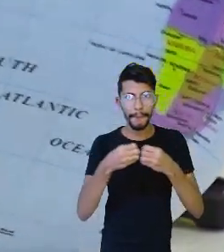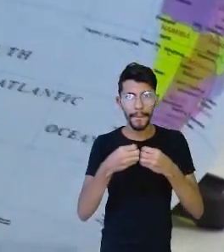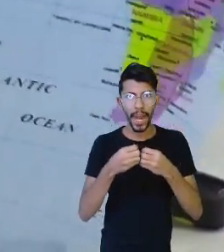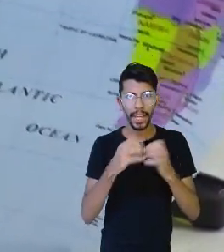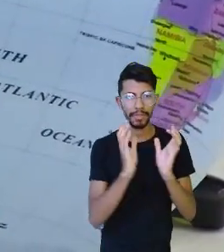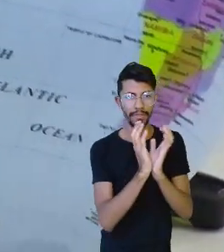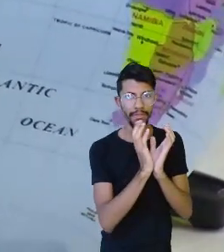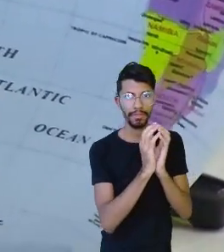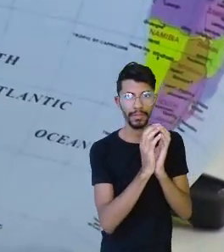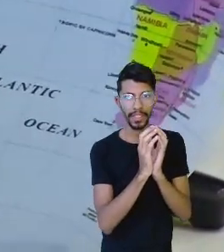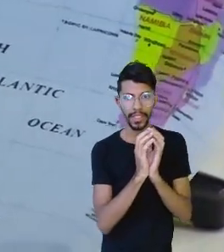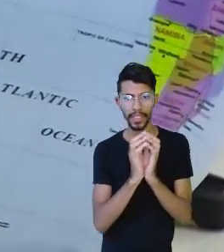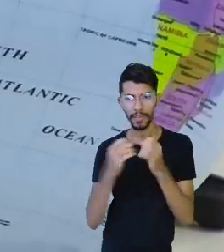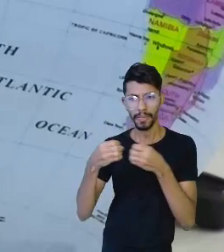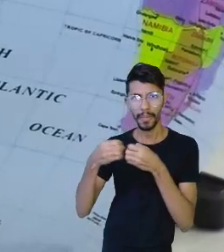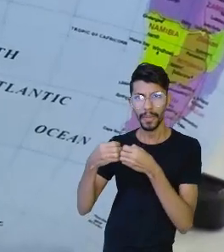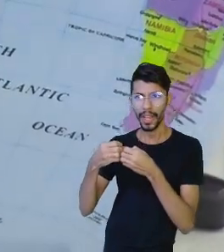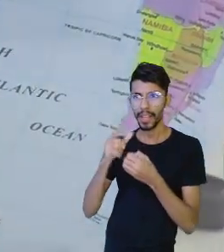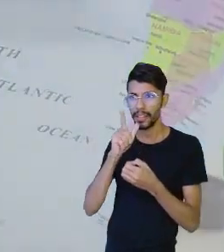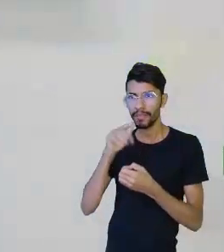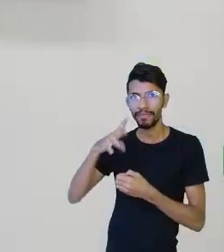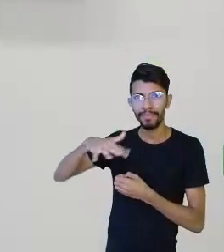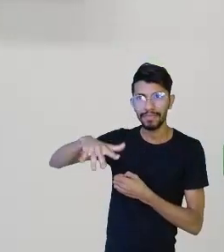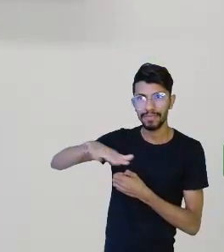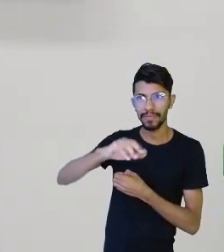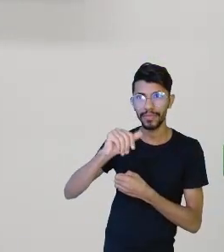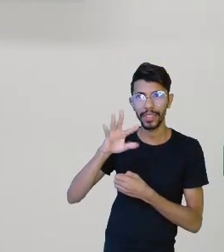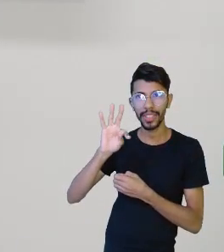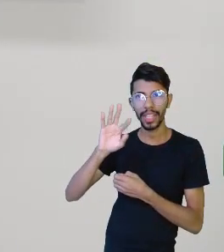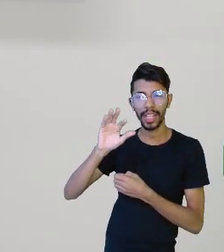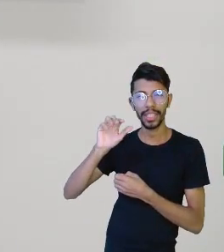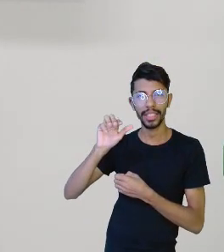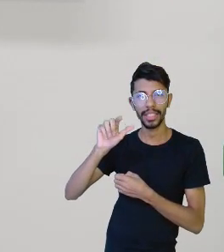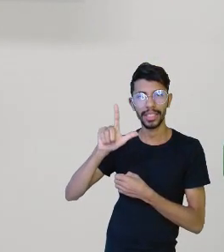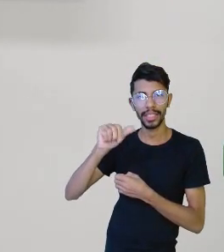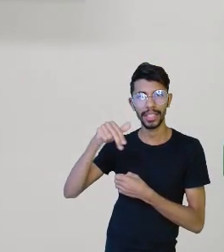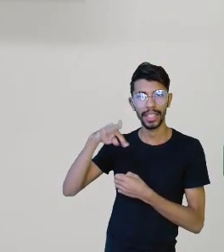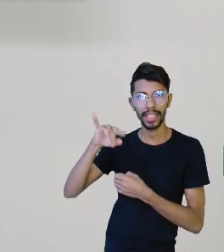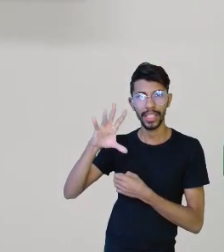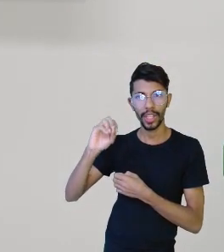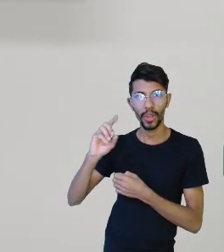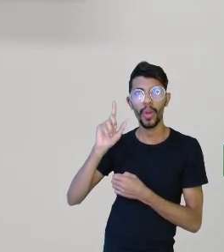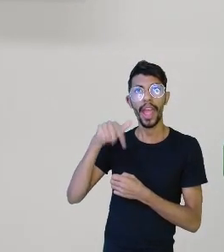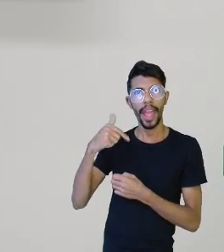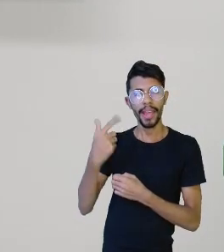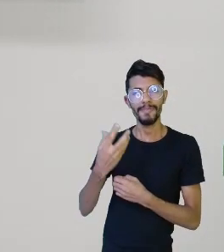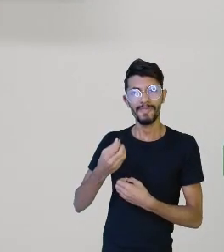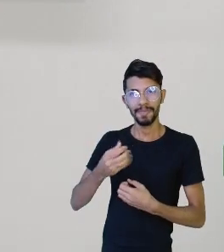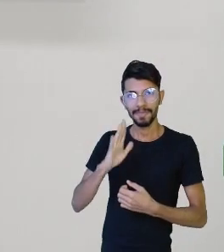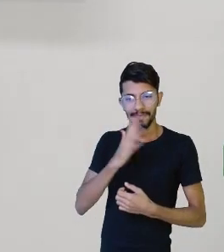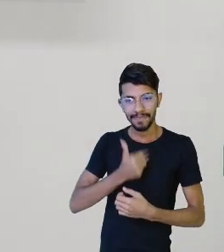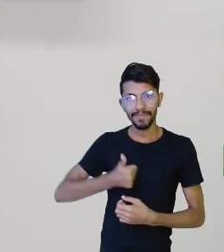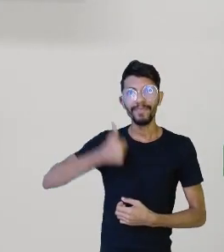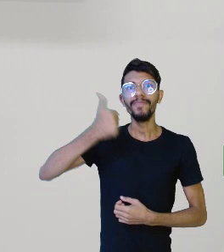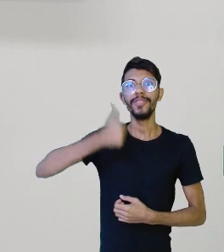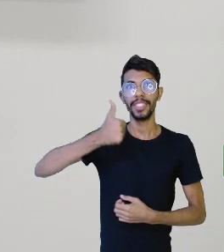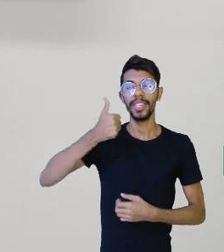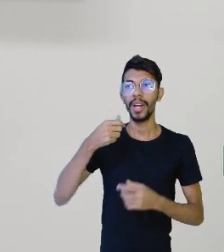Atlântico é extremamente privilegiada. Vocês lembram que nas aulas anteriores a gente